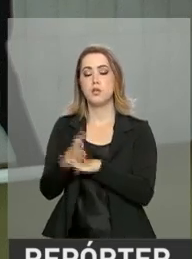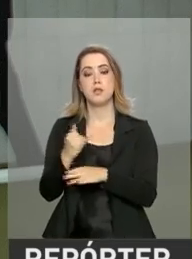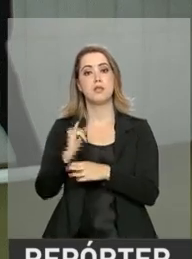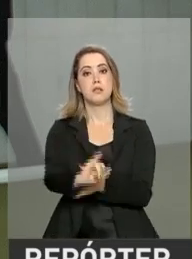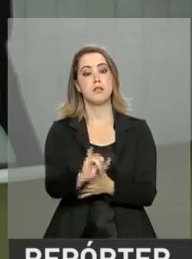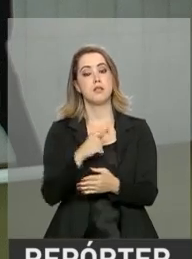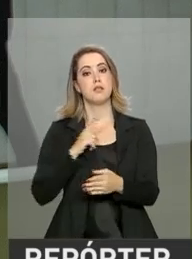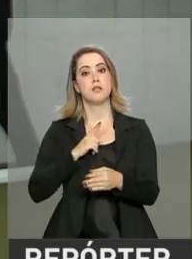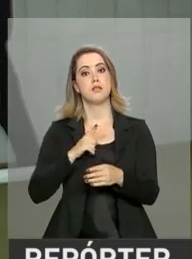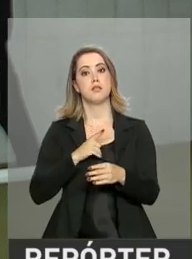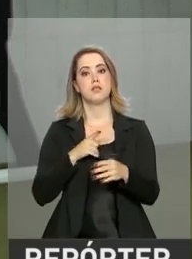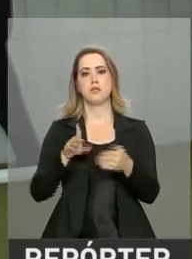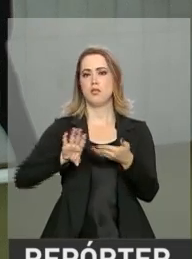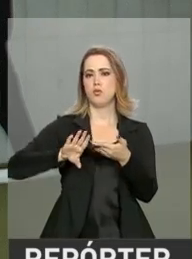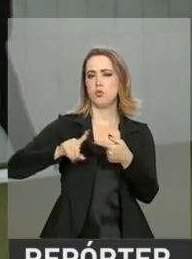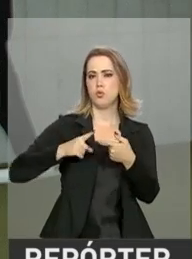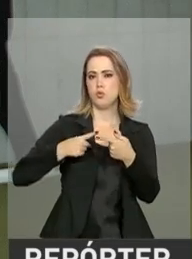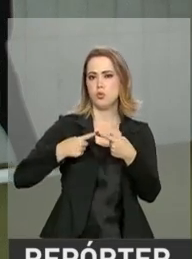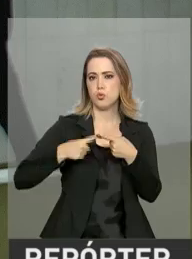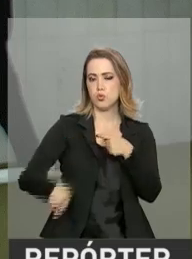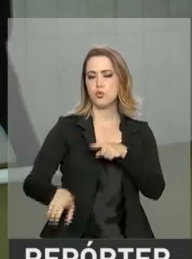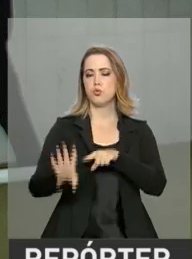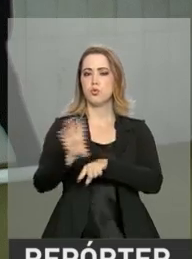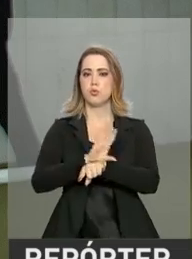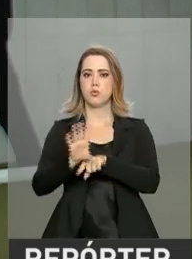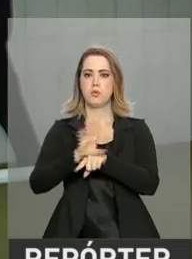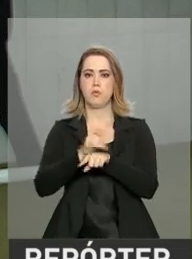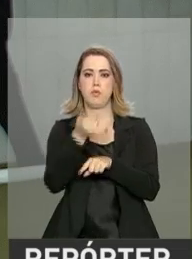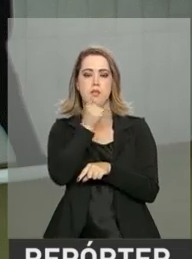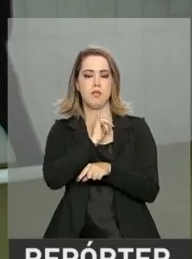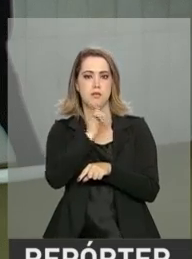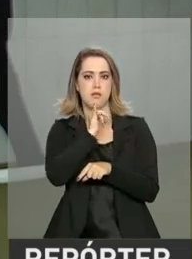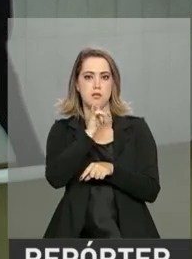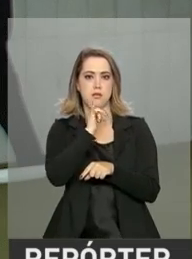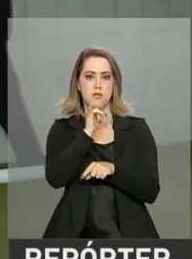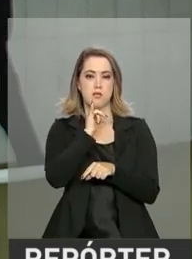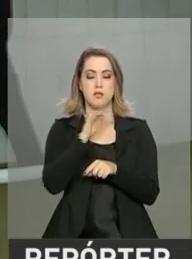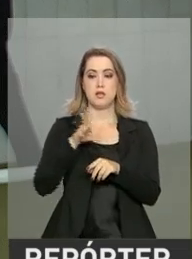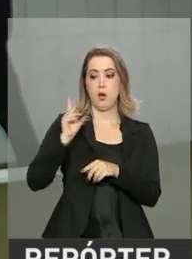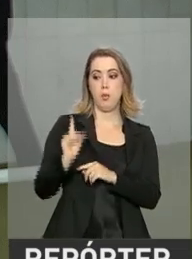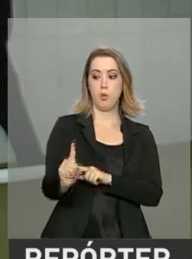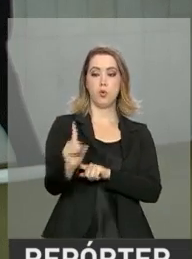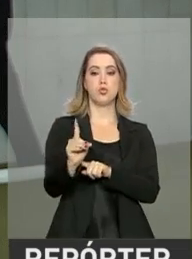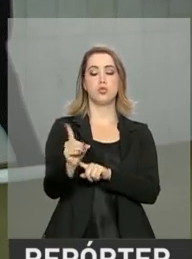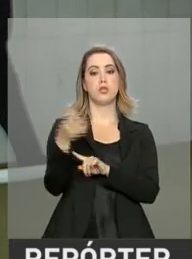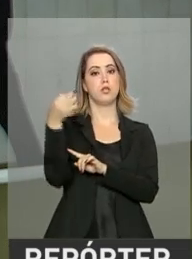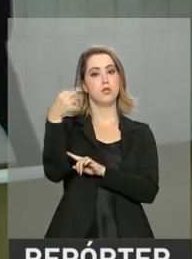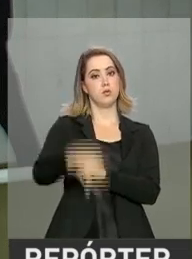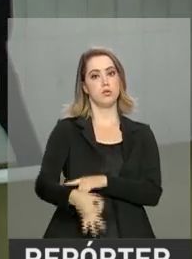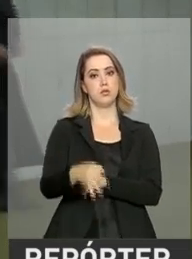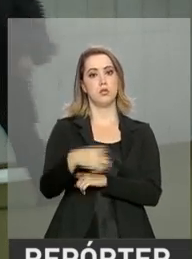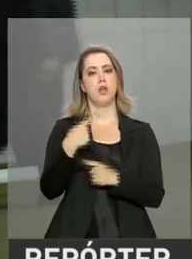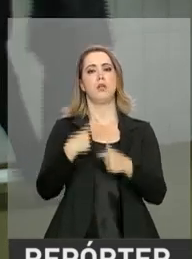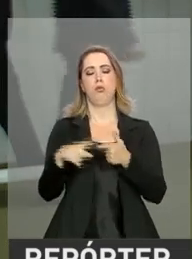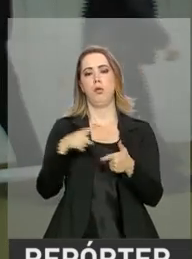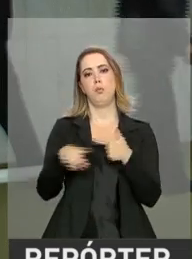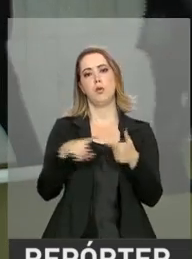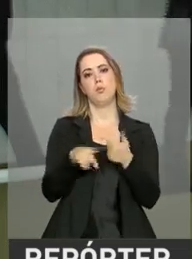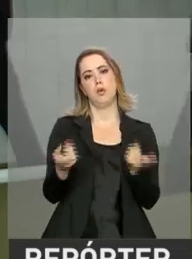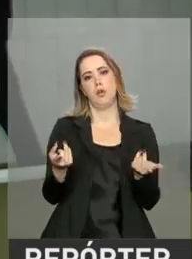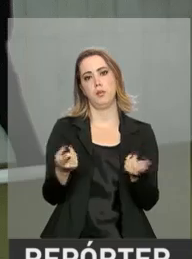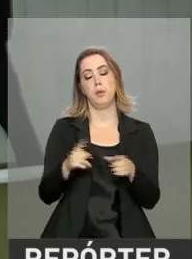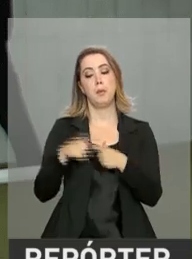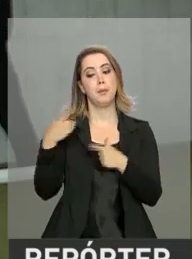inconstitucionalidade, como, por exemplo, quando as cláusulas pétreas da Constituição estão sendo ameaçadas, o que